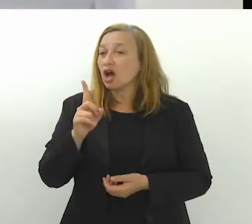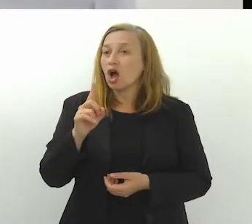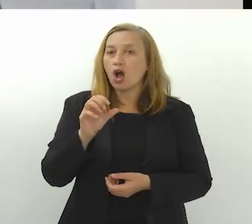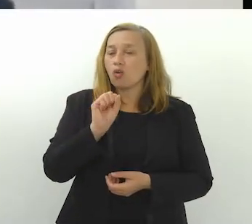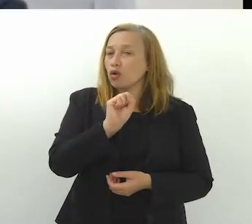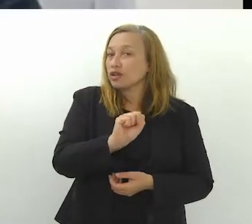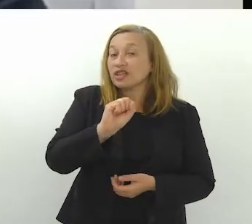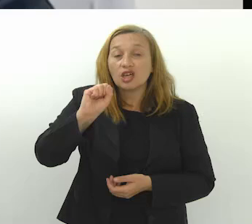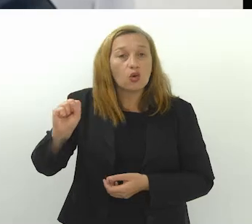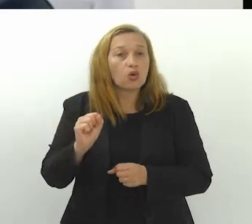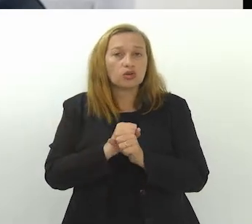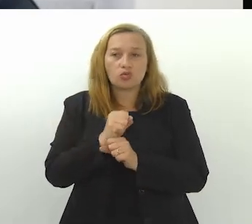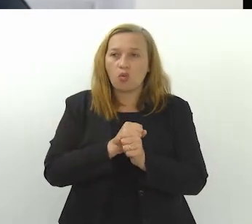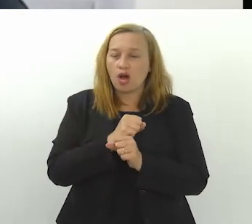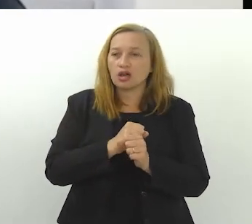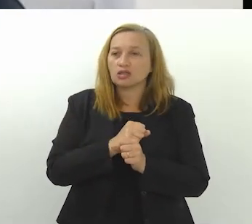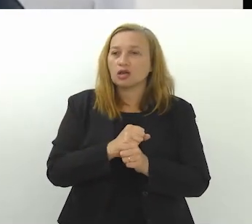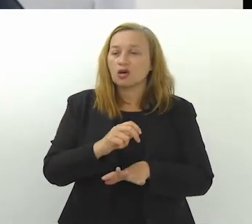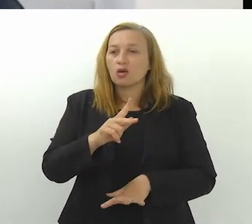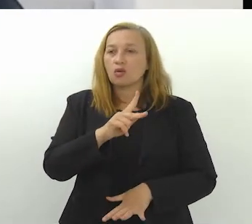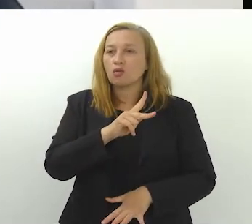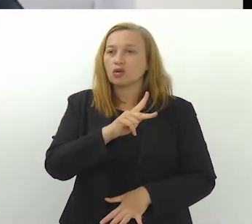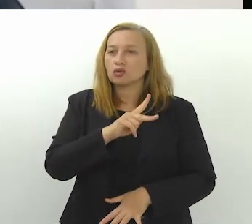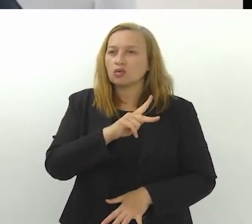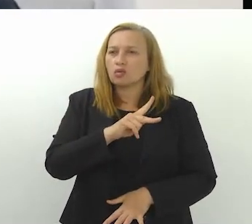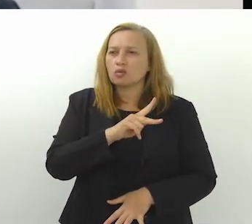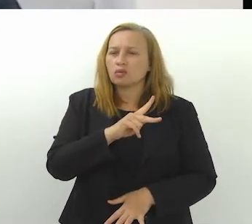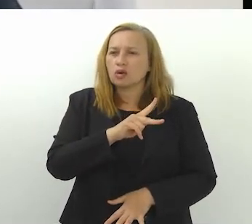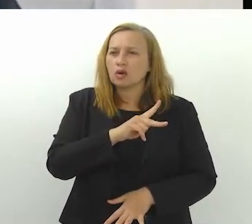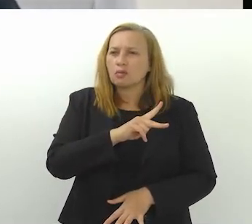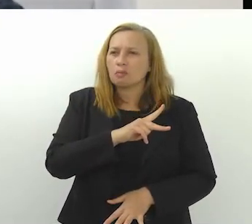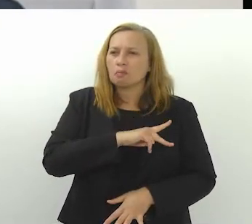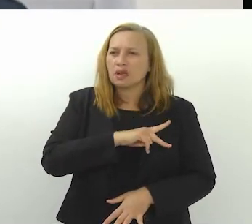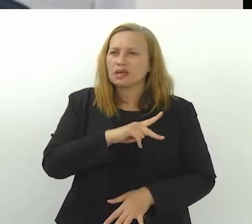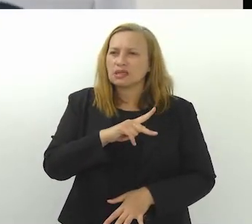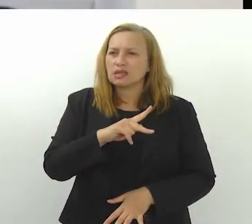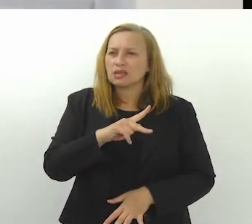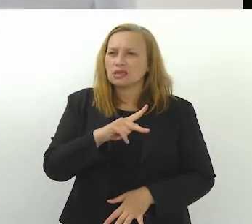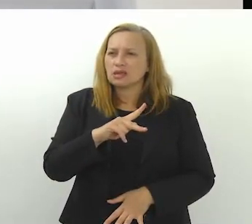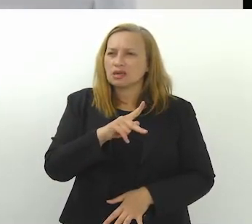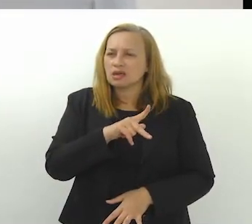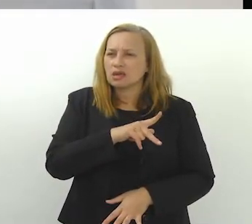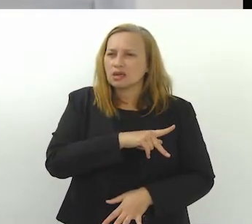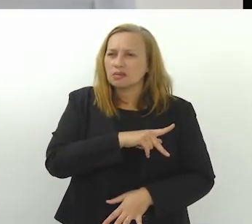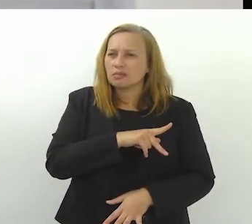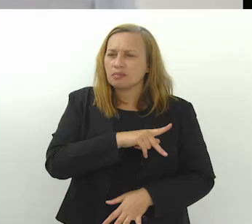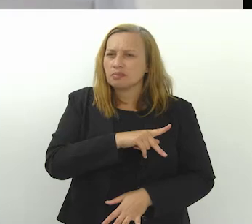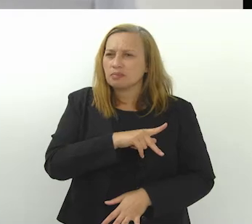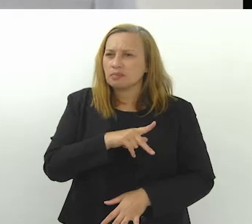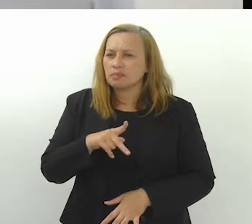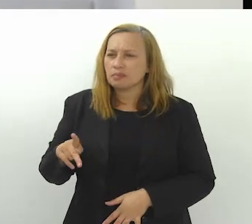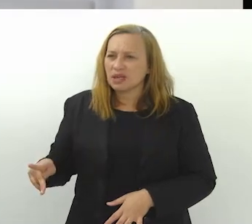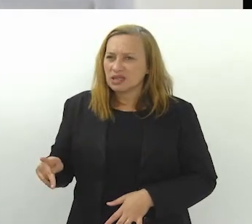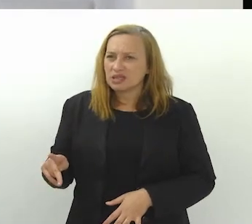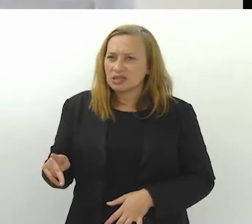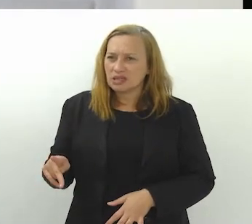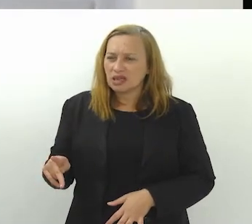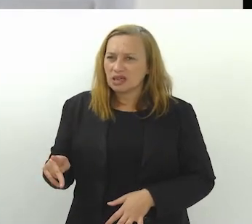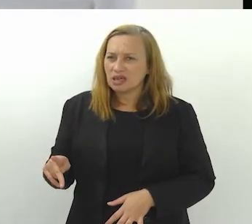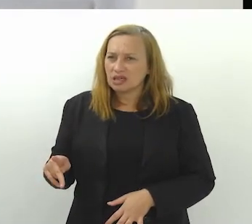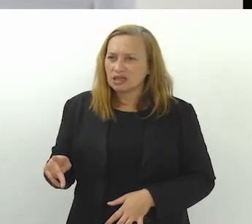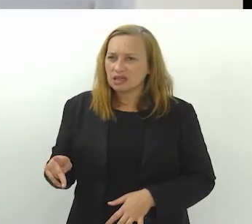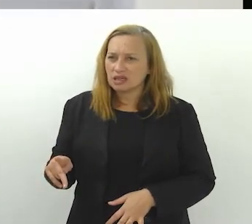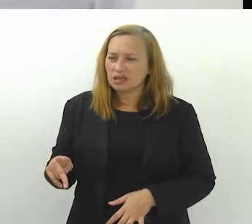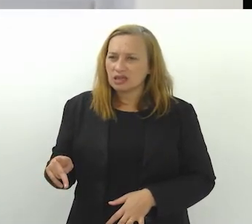isso vem desde 88, quando Uhum. o presidente, né, o fundador e presidente da Mancha Verde